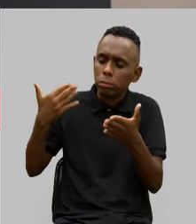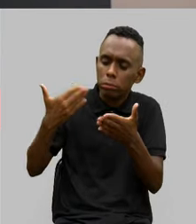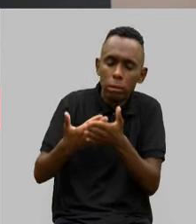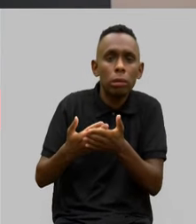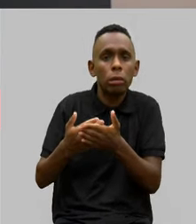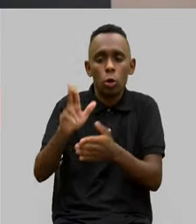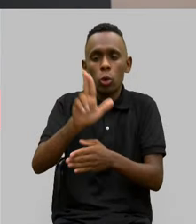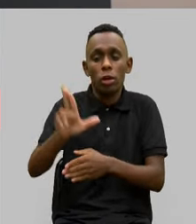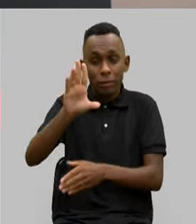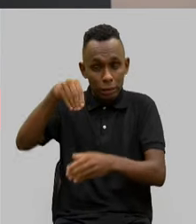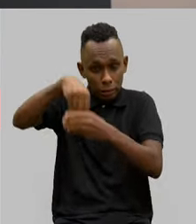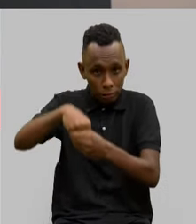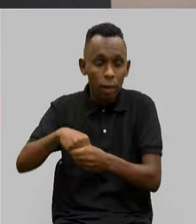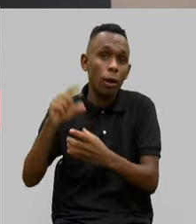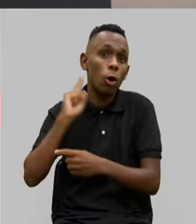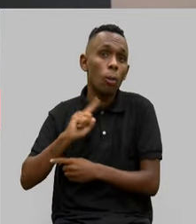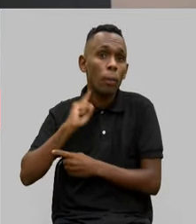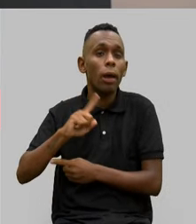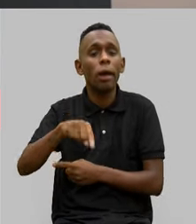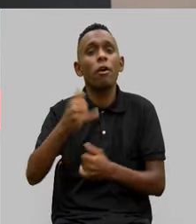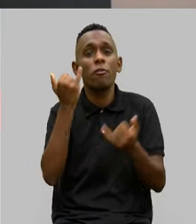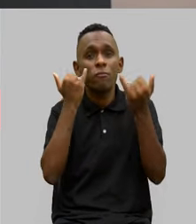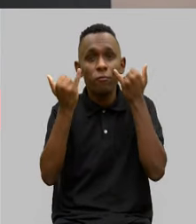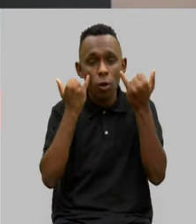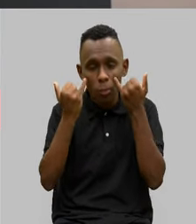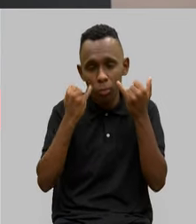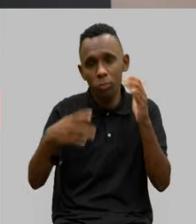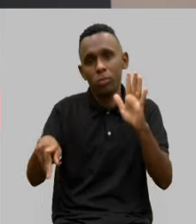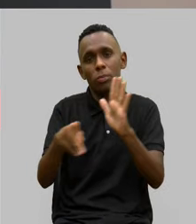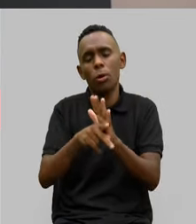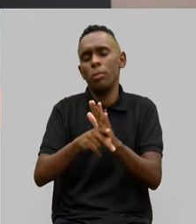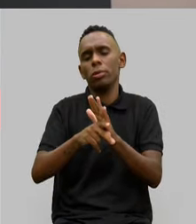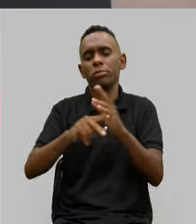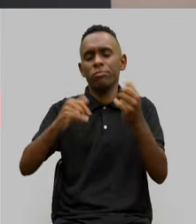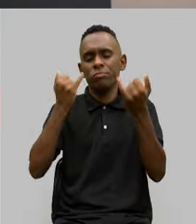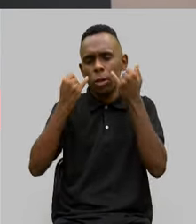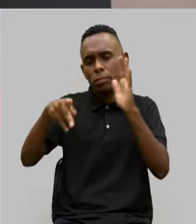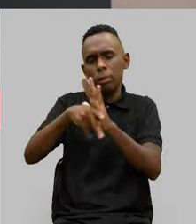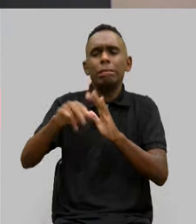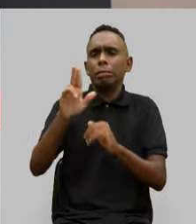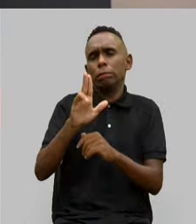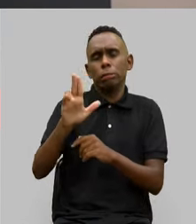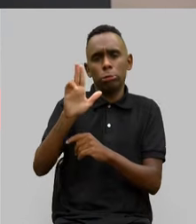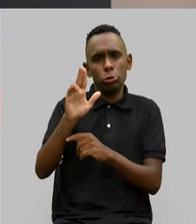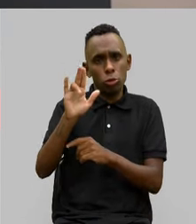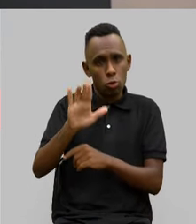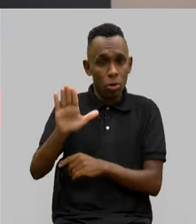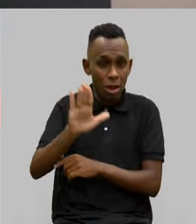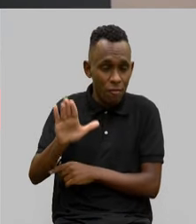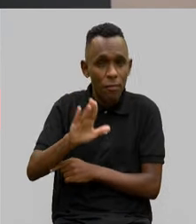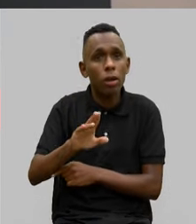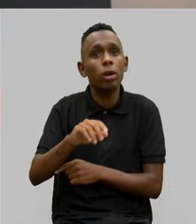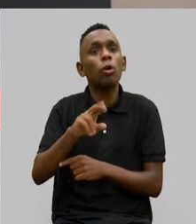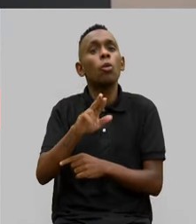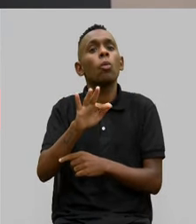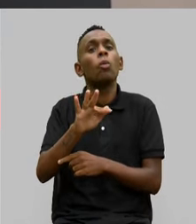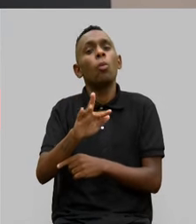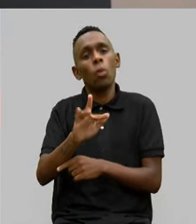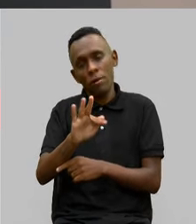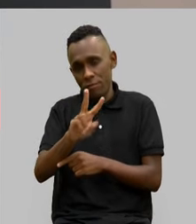mineiras é o banco ativo de germoplasma de cannabis UFV e canab